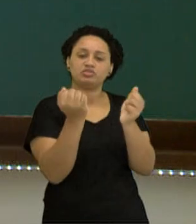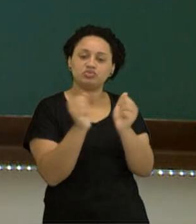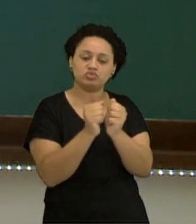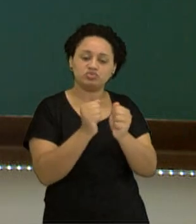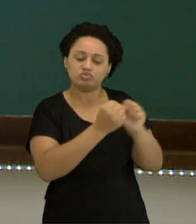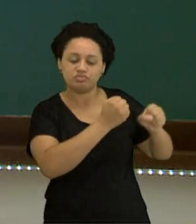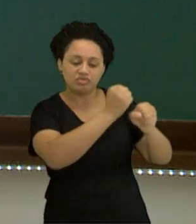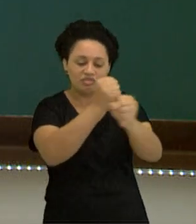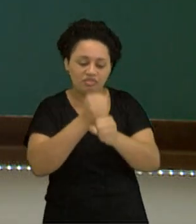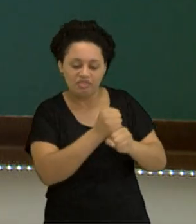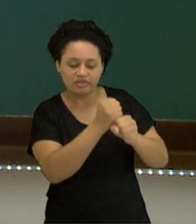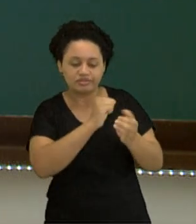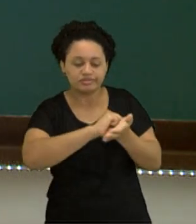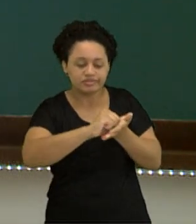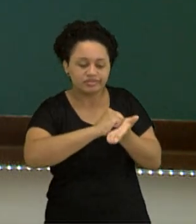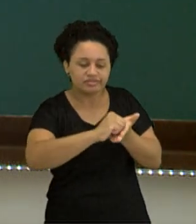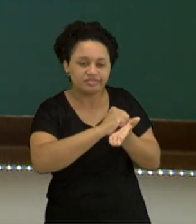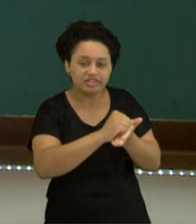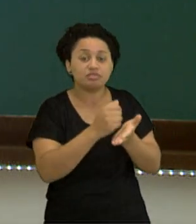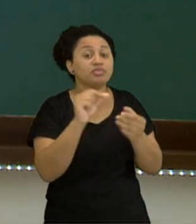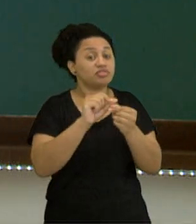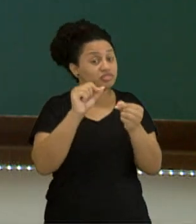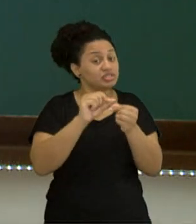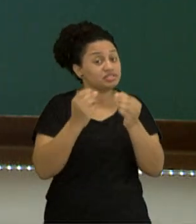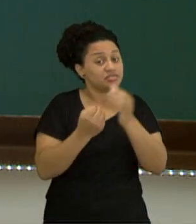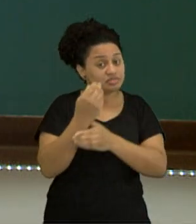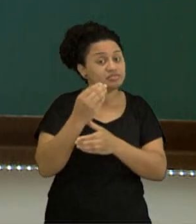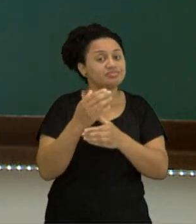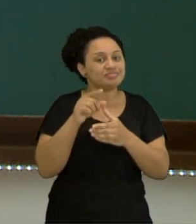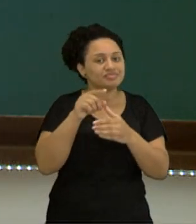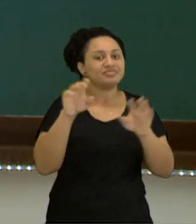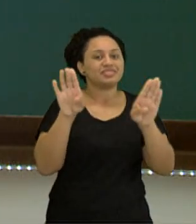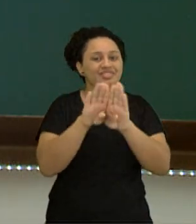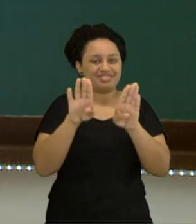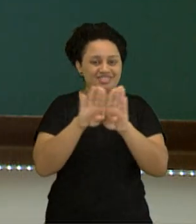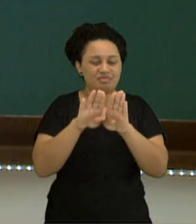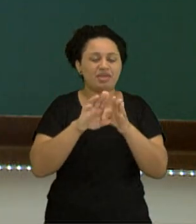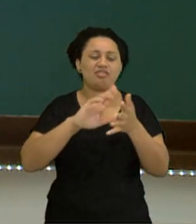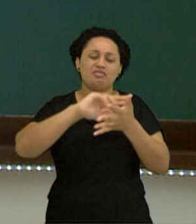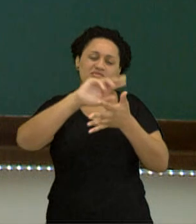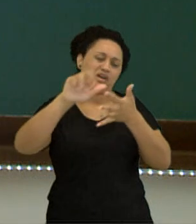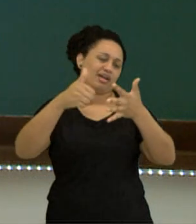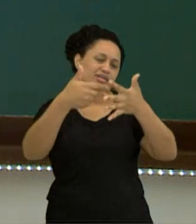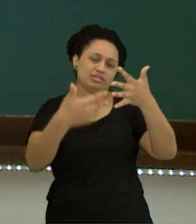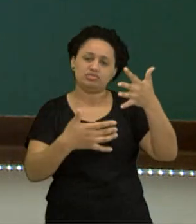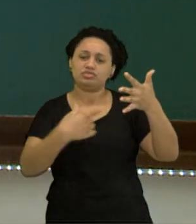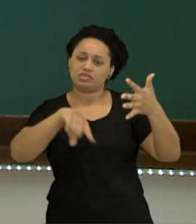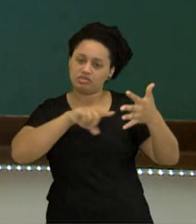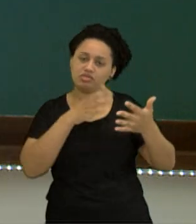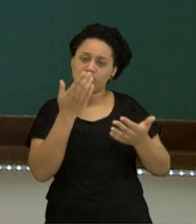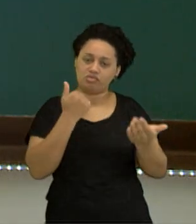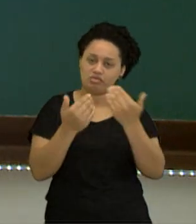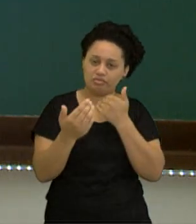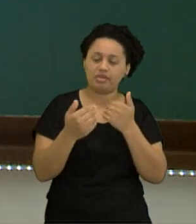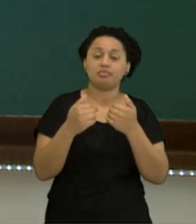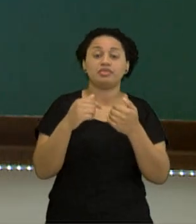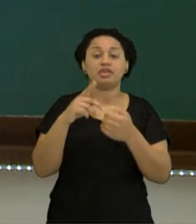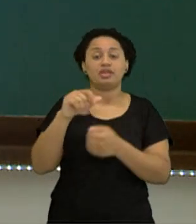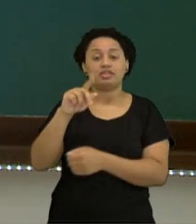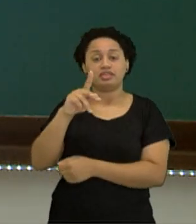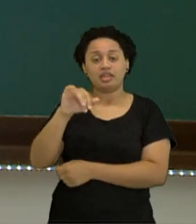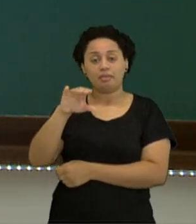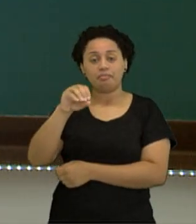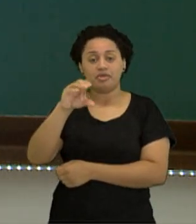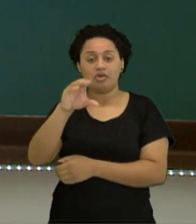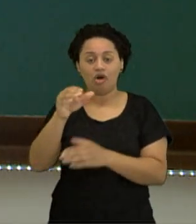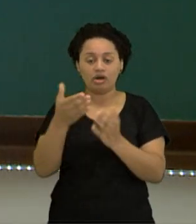Então, mais uma referência histórica da culinária, entre tantos outros pratos que nós consumimos. A tapioca é